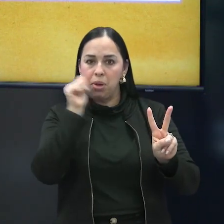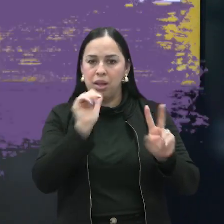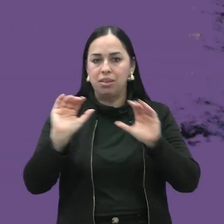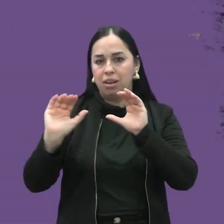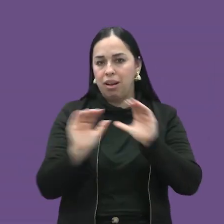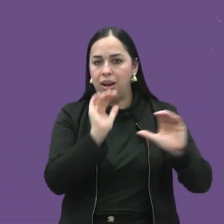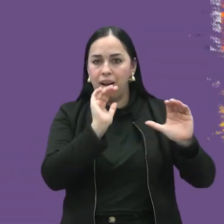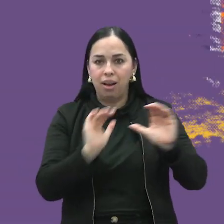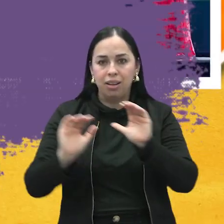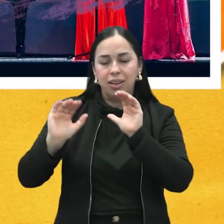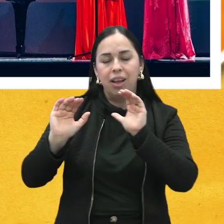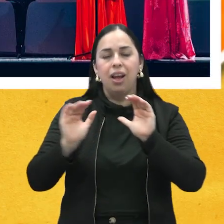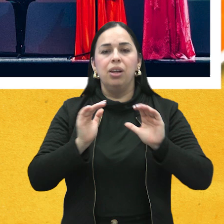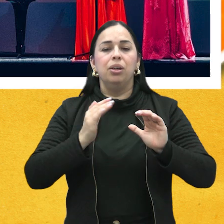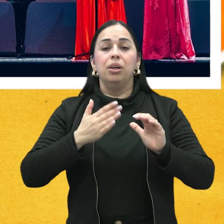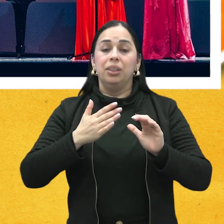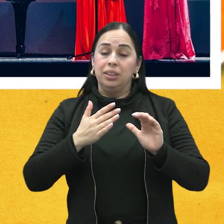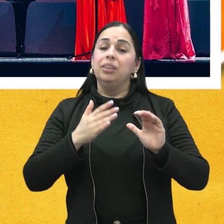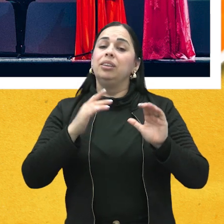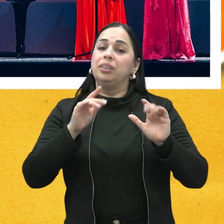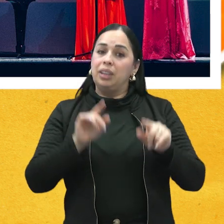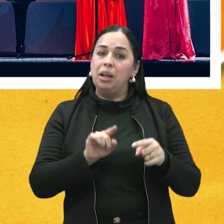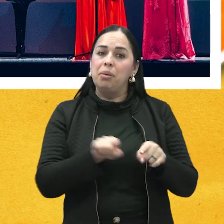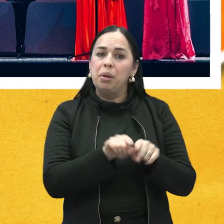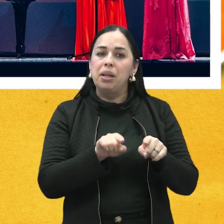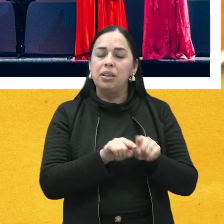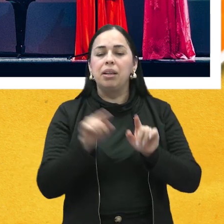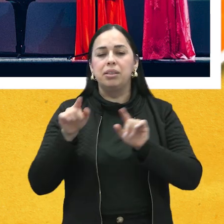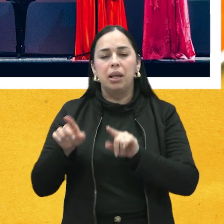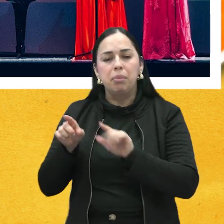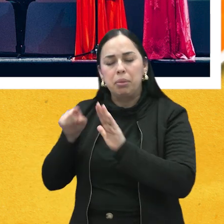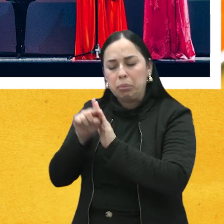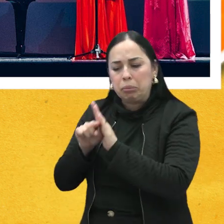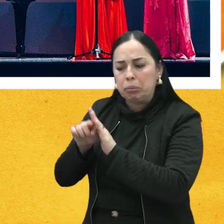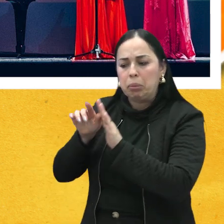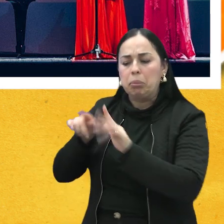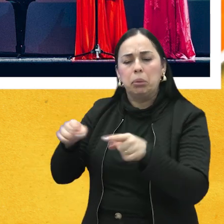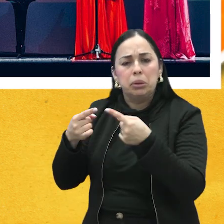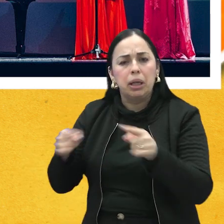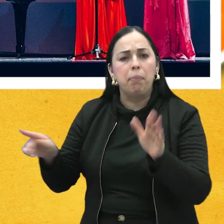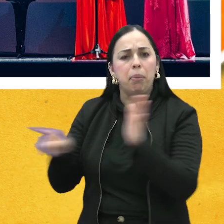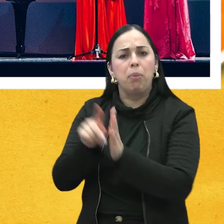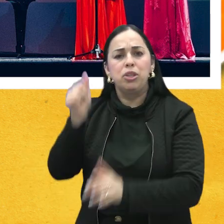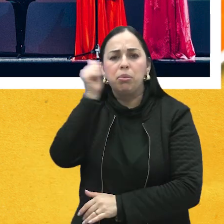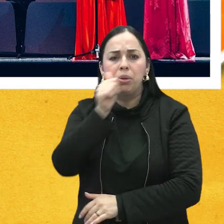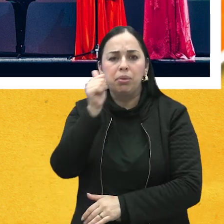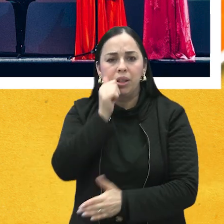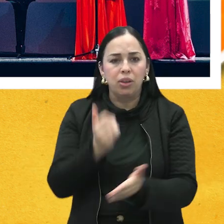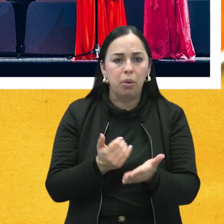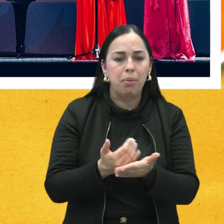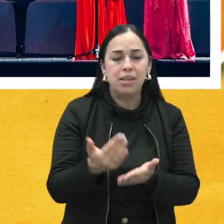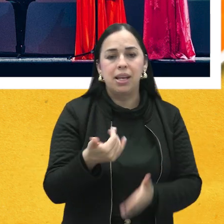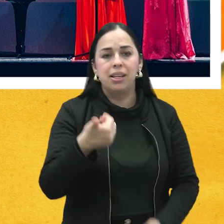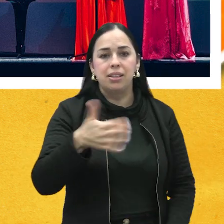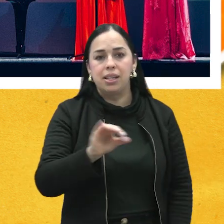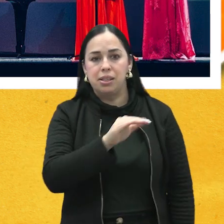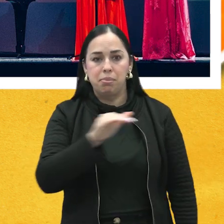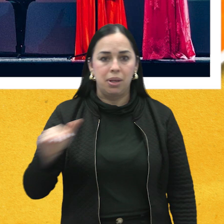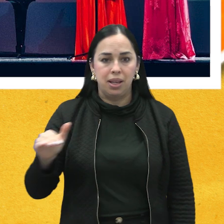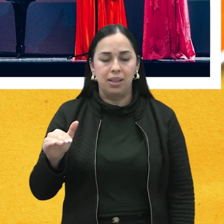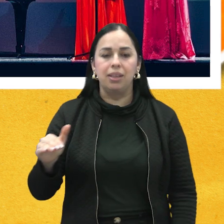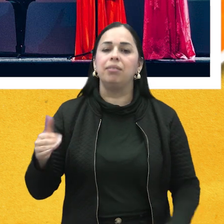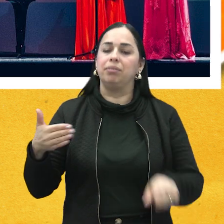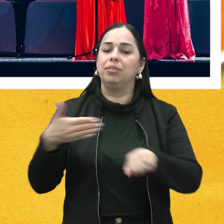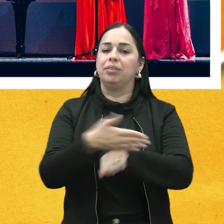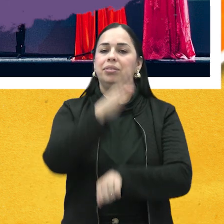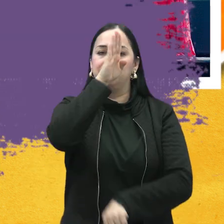Maciel, busca divulgar a arte do canto erudito, focando em pesquisa de repertório feminino. Então, a apresentação começa às 10h30 da manhã